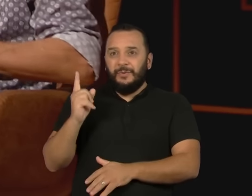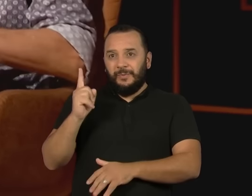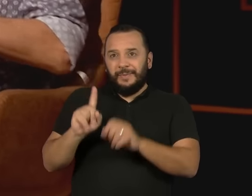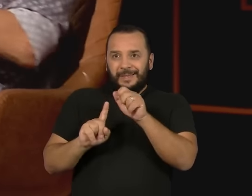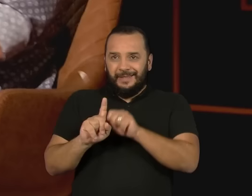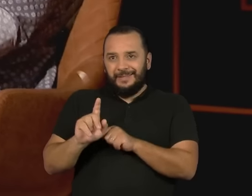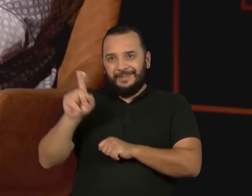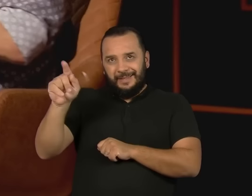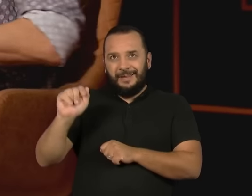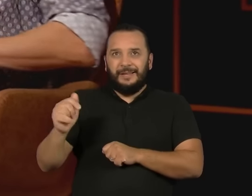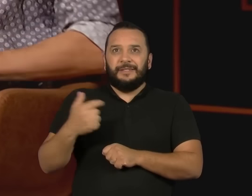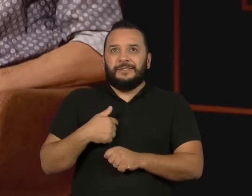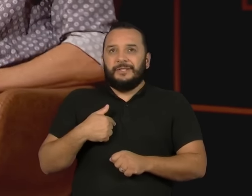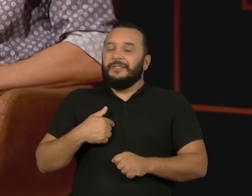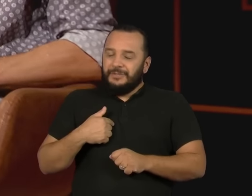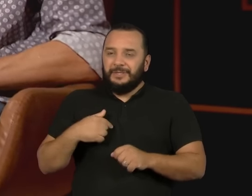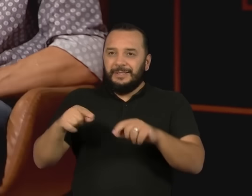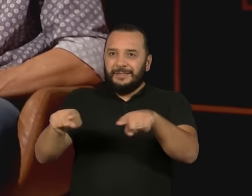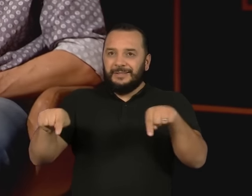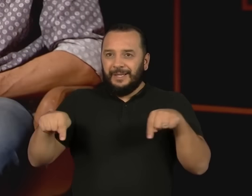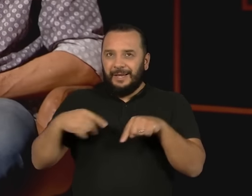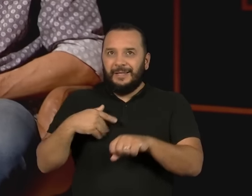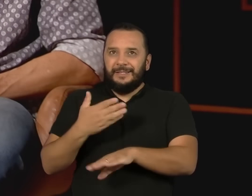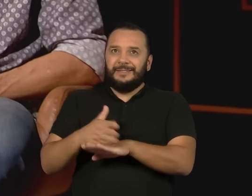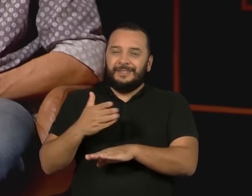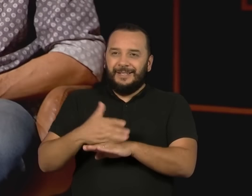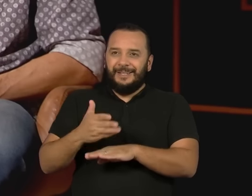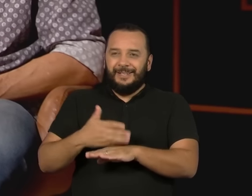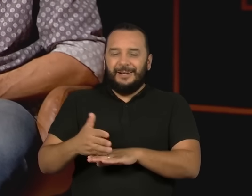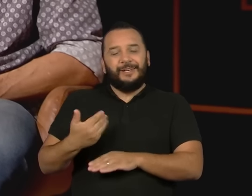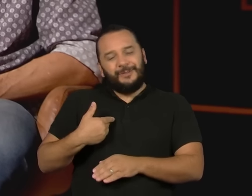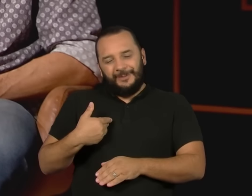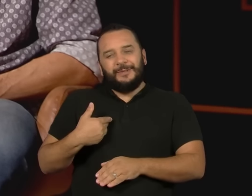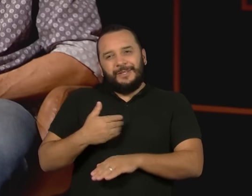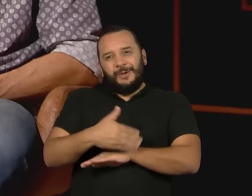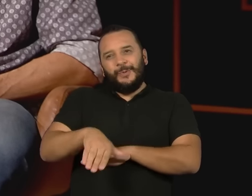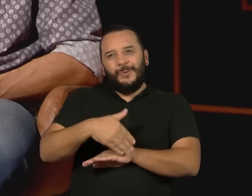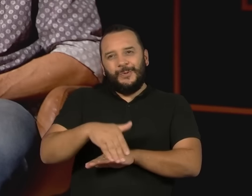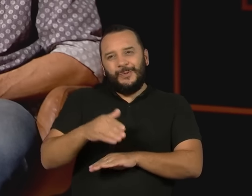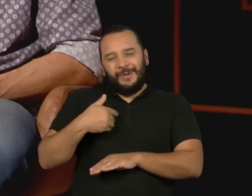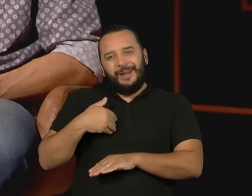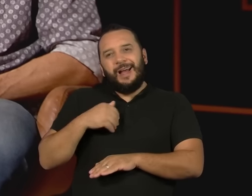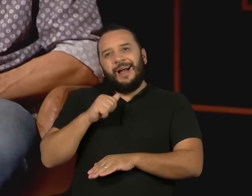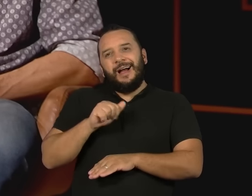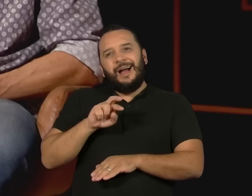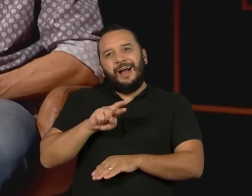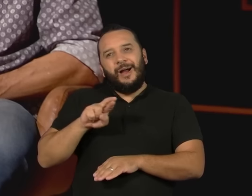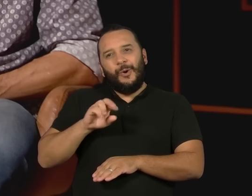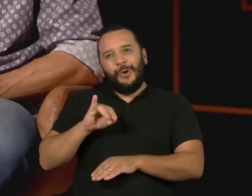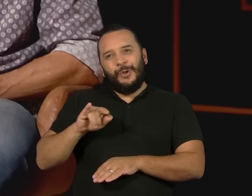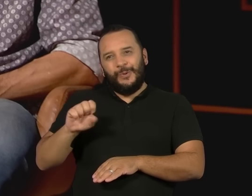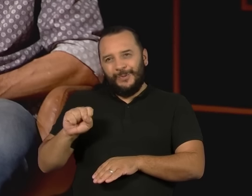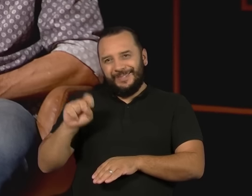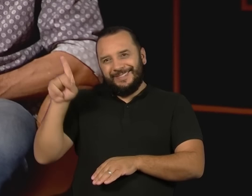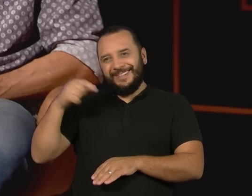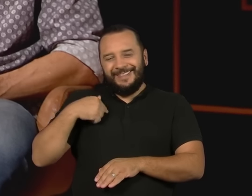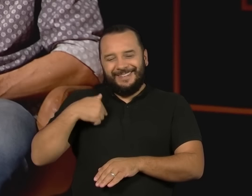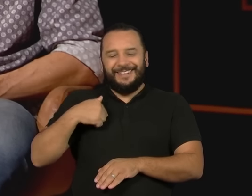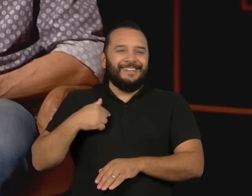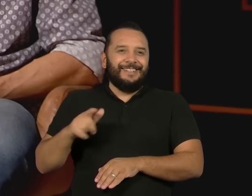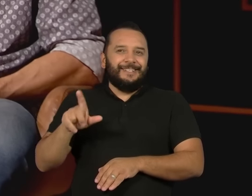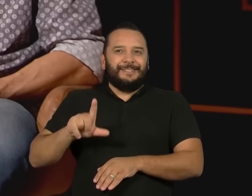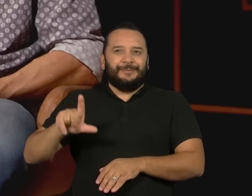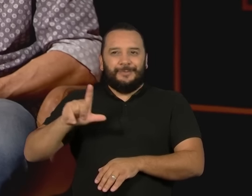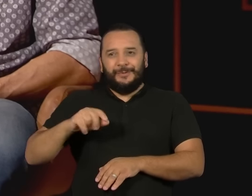gente construiu na sala de ensaio dele, na Rua dos Arroios, em Lisboa. E estaremos lá no ano que vem,